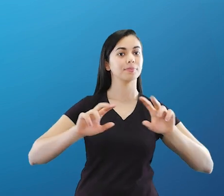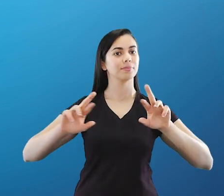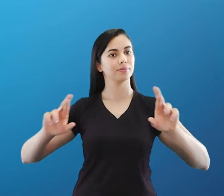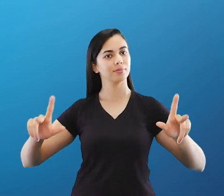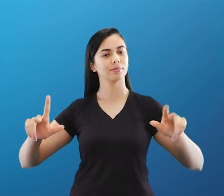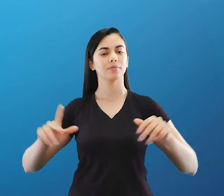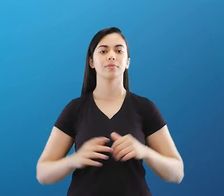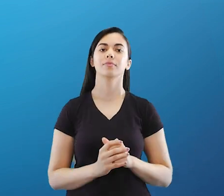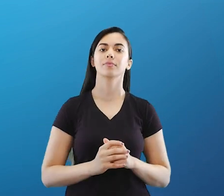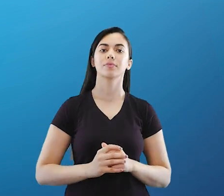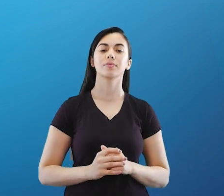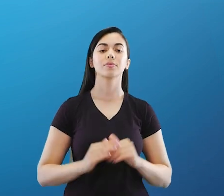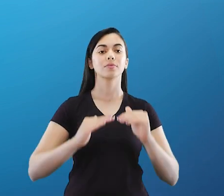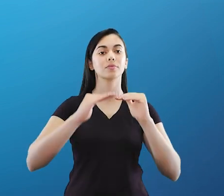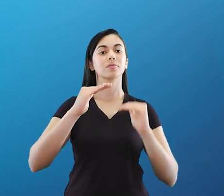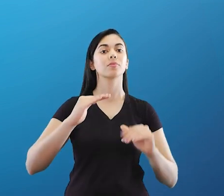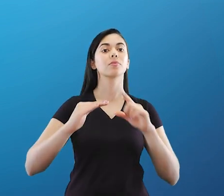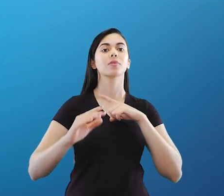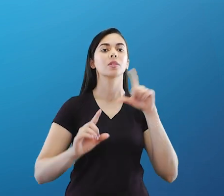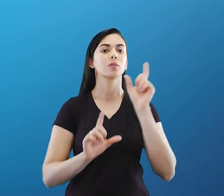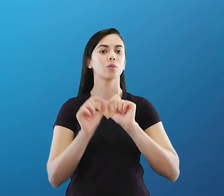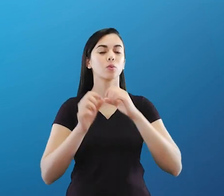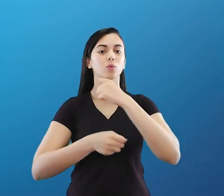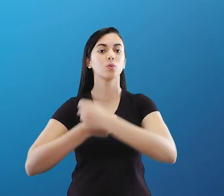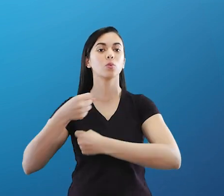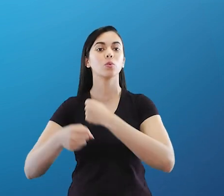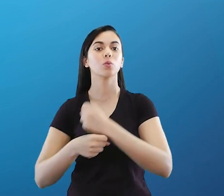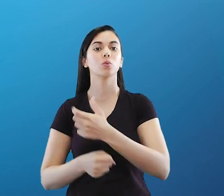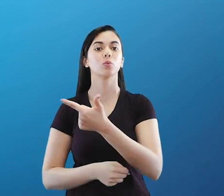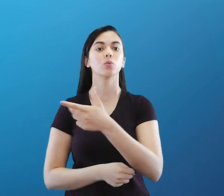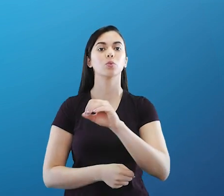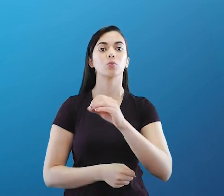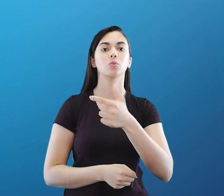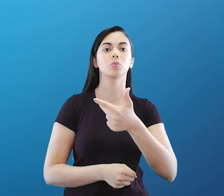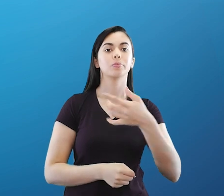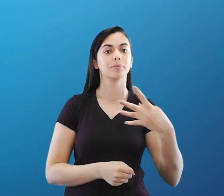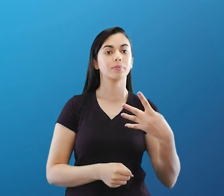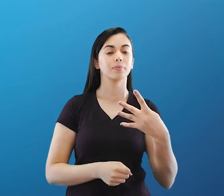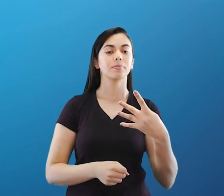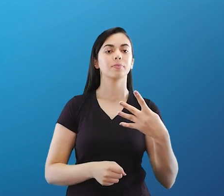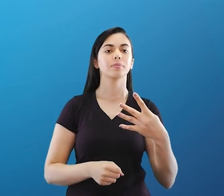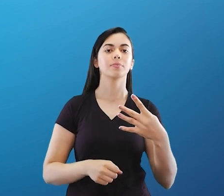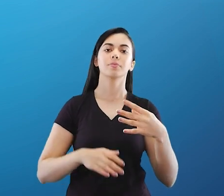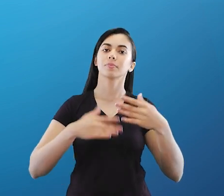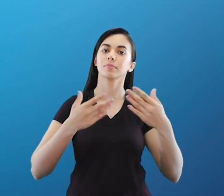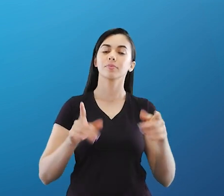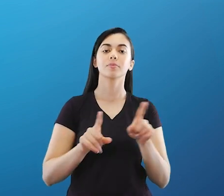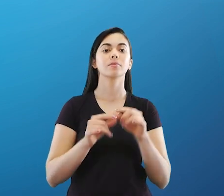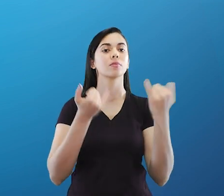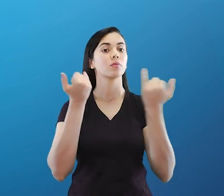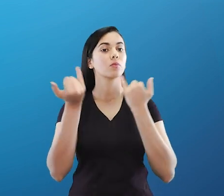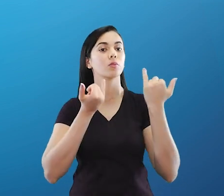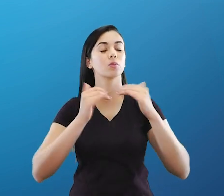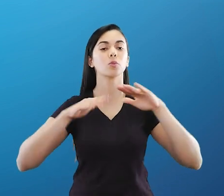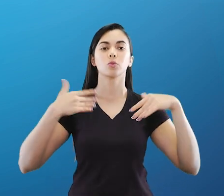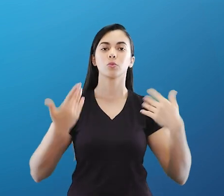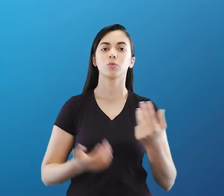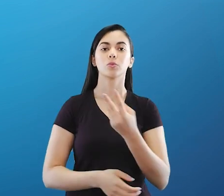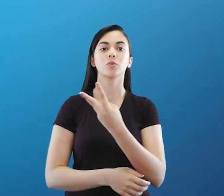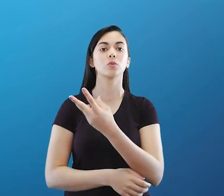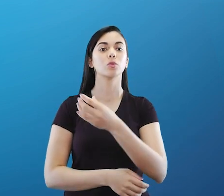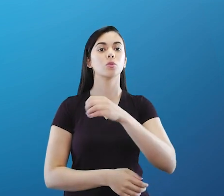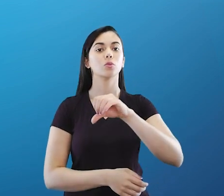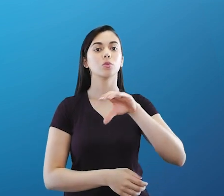E lá embaixo a gente tem o ano de 2024 e a informação. 390